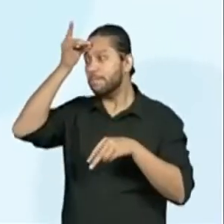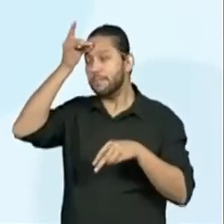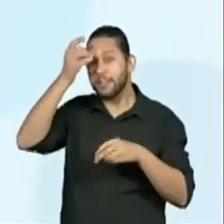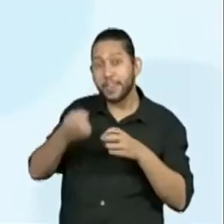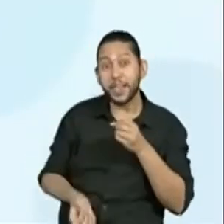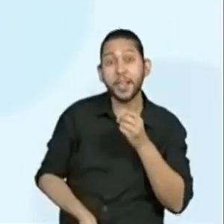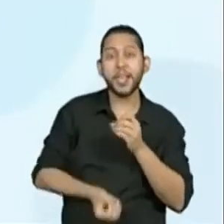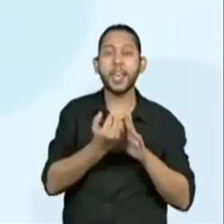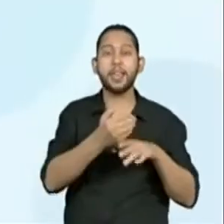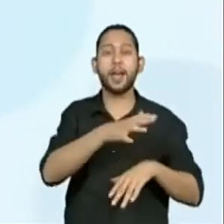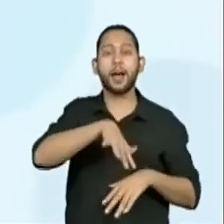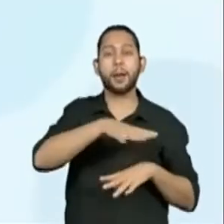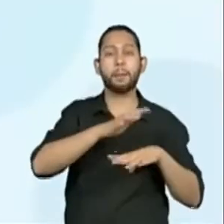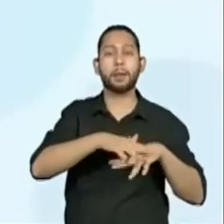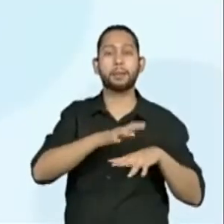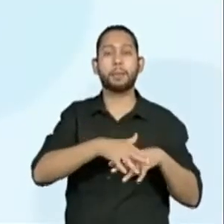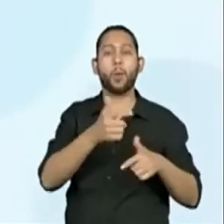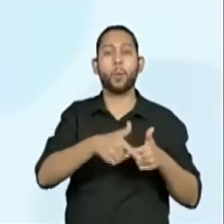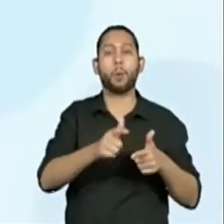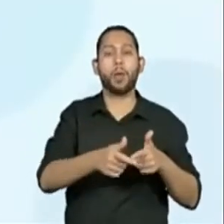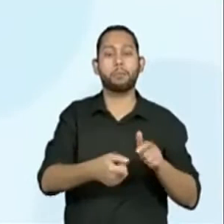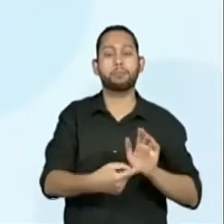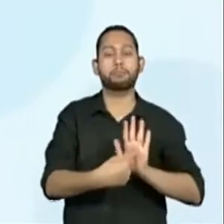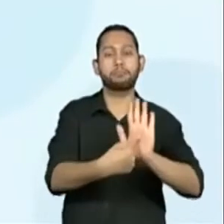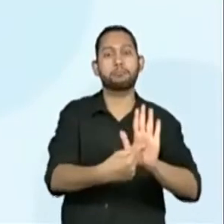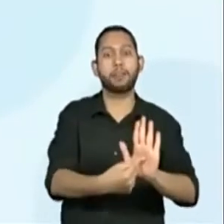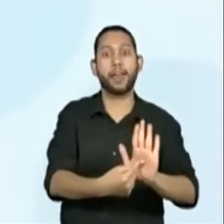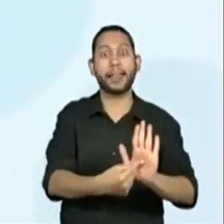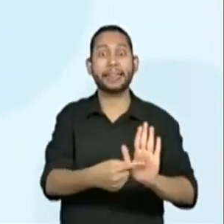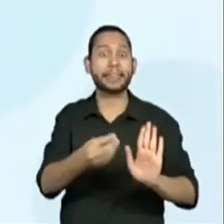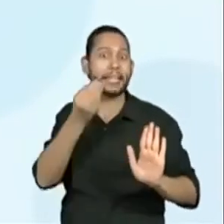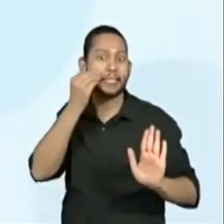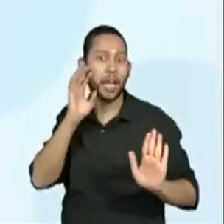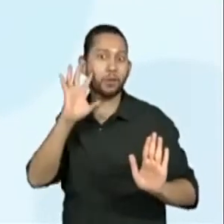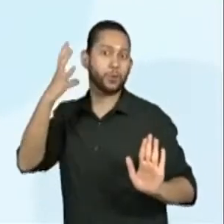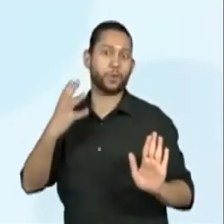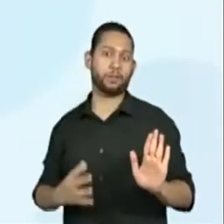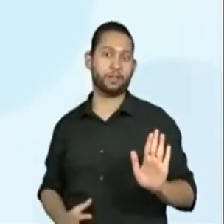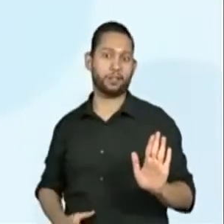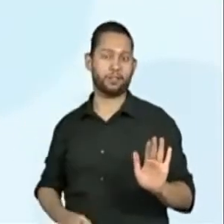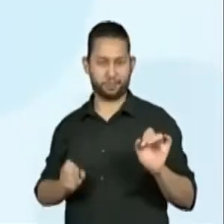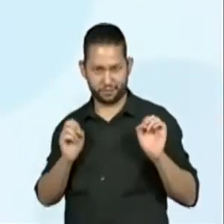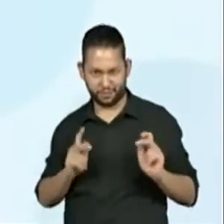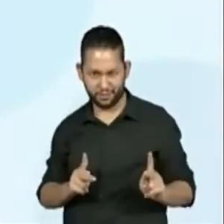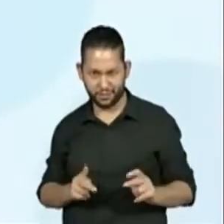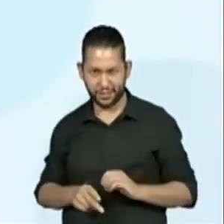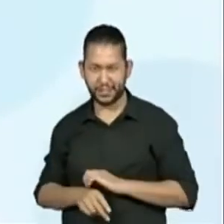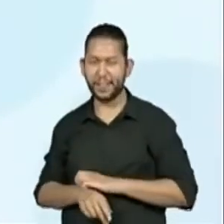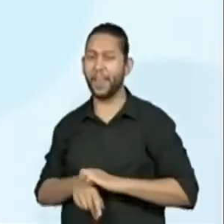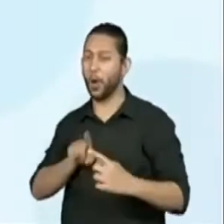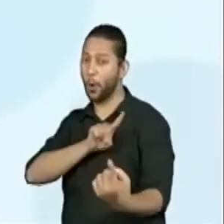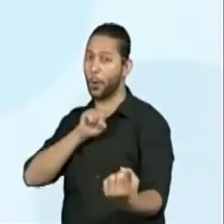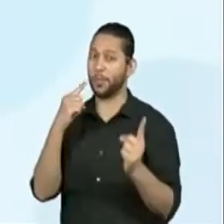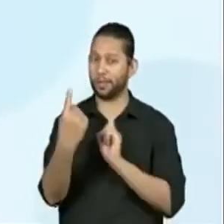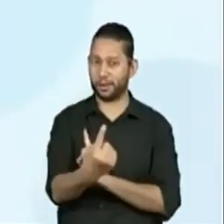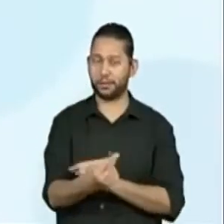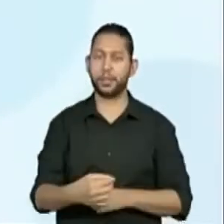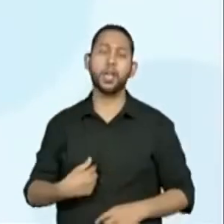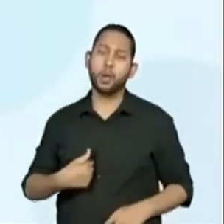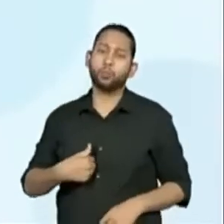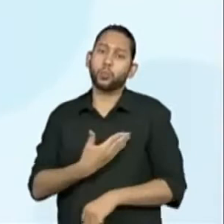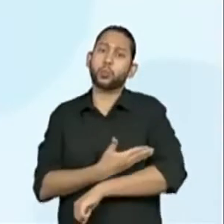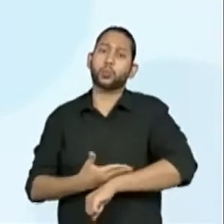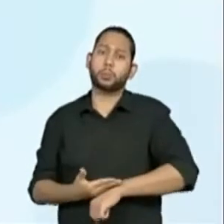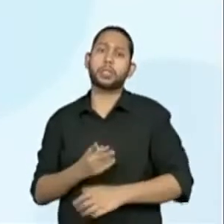informações que constam do texto em seguida resolva o problema vamos lá